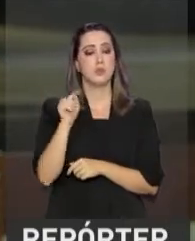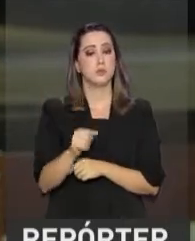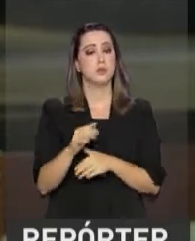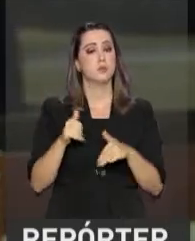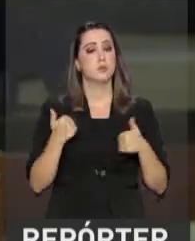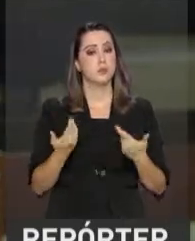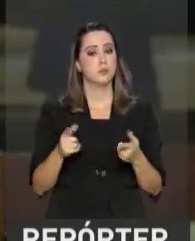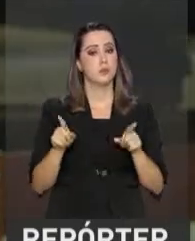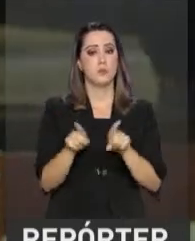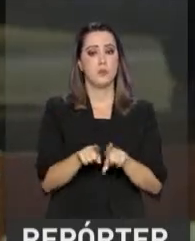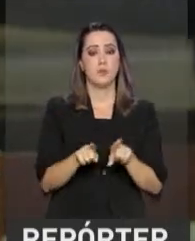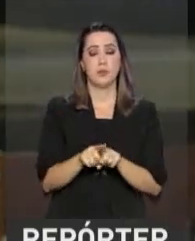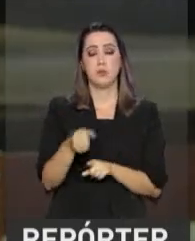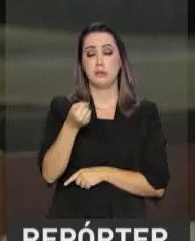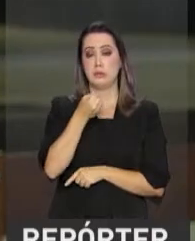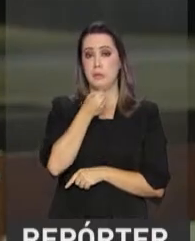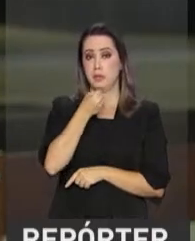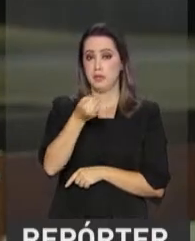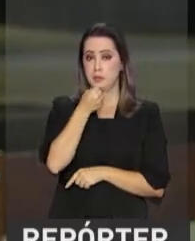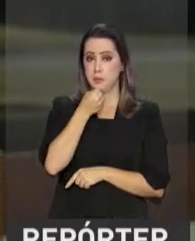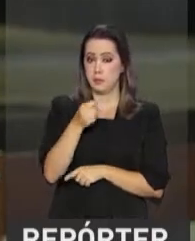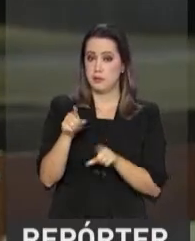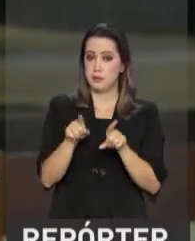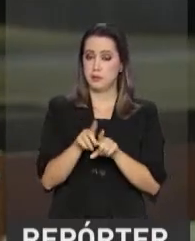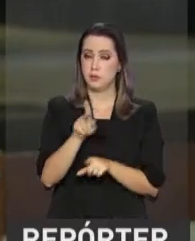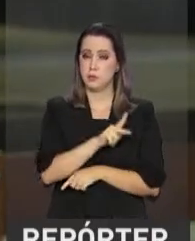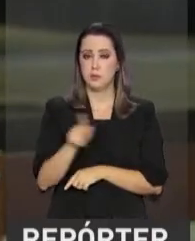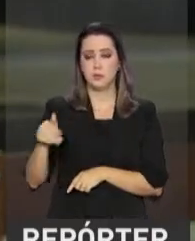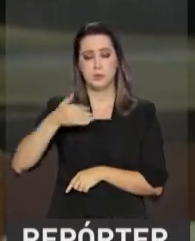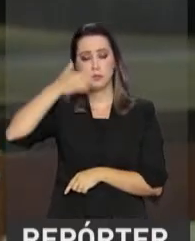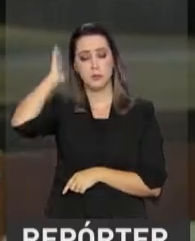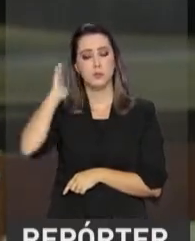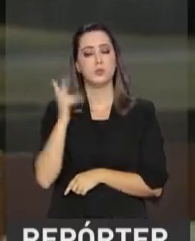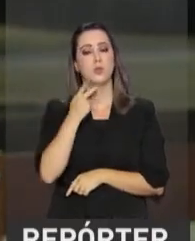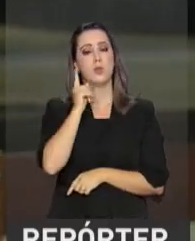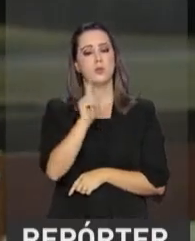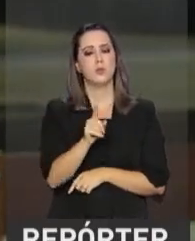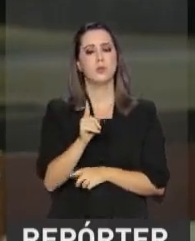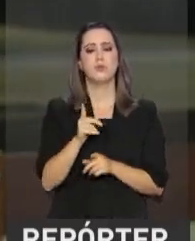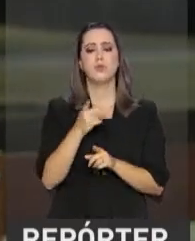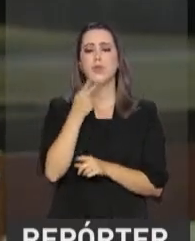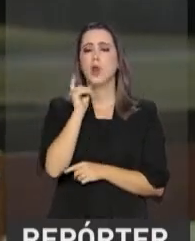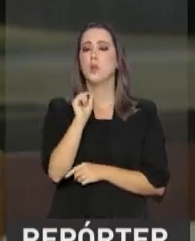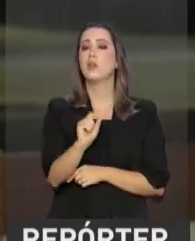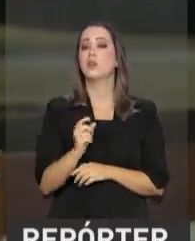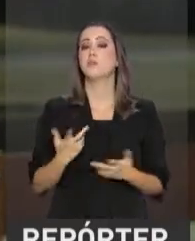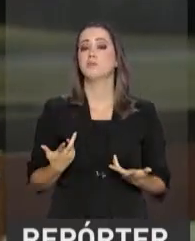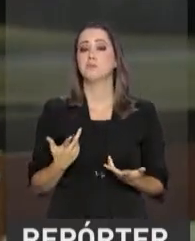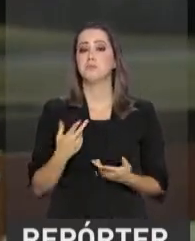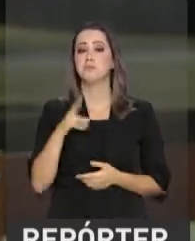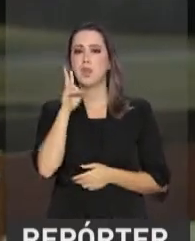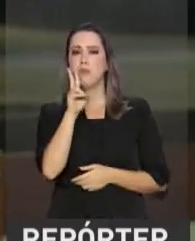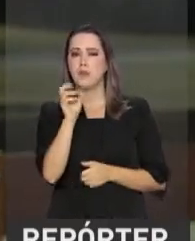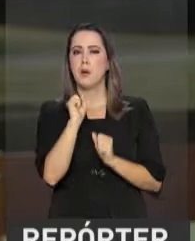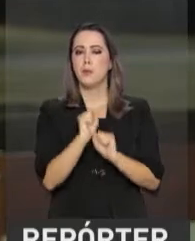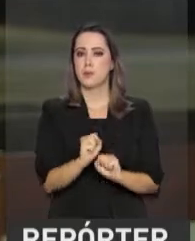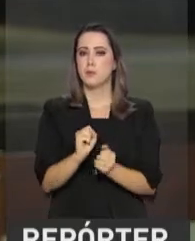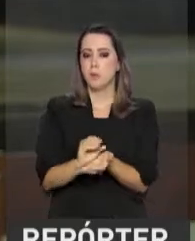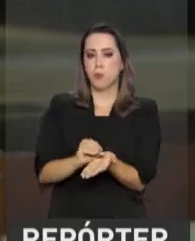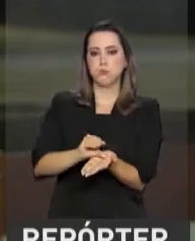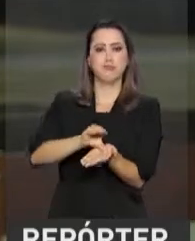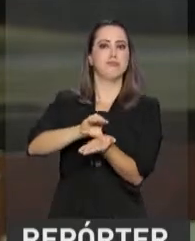país. Também no discurso durante a cerimônia, o presidente Michel Temer, ele falou que vai reavaliar a possibilidade